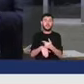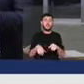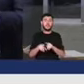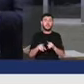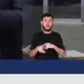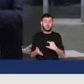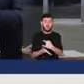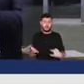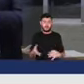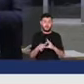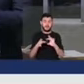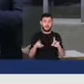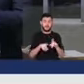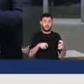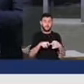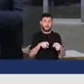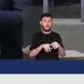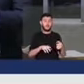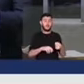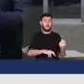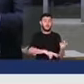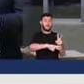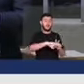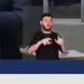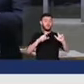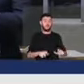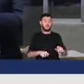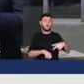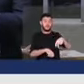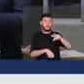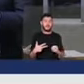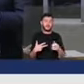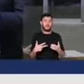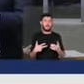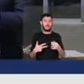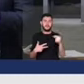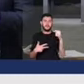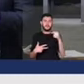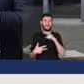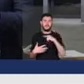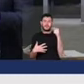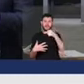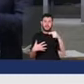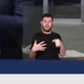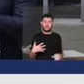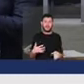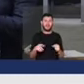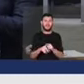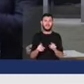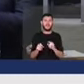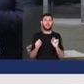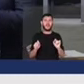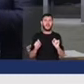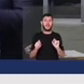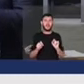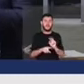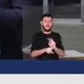sigilo. Acesso à sala cofre do Enem, 100 anos de sigilo. E o governo também adotou uma